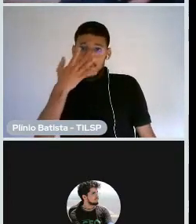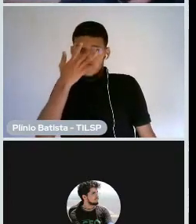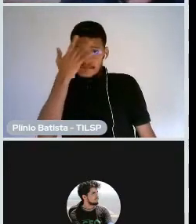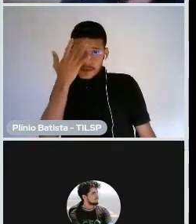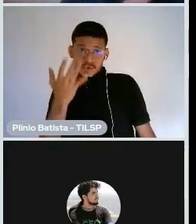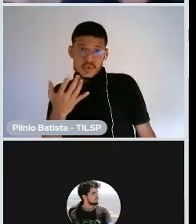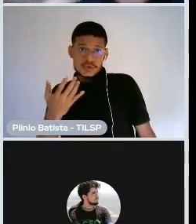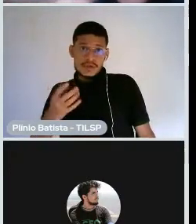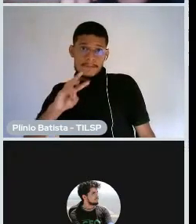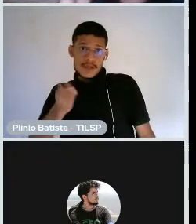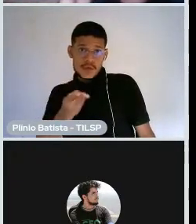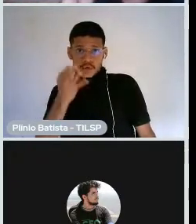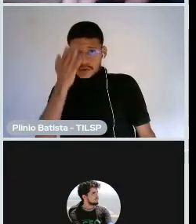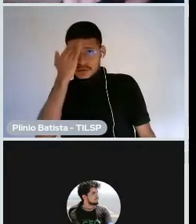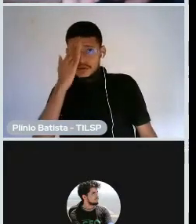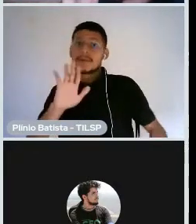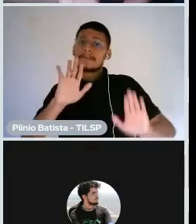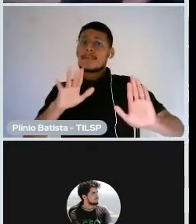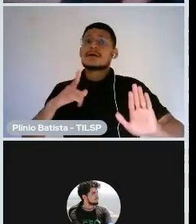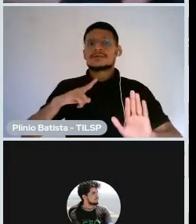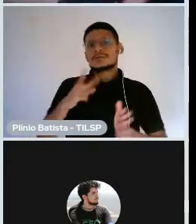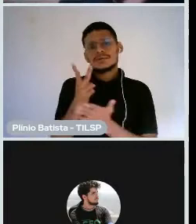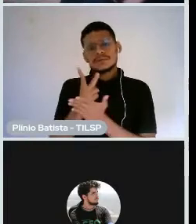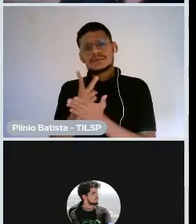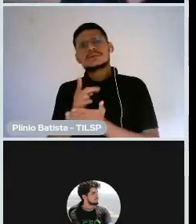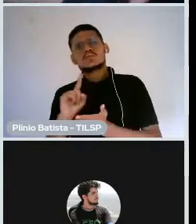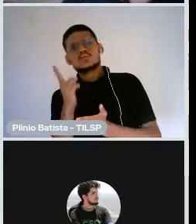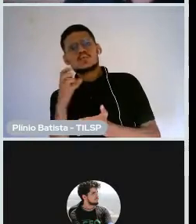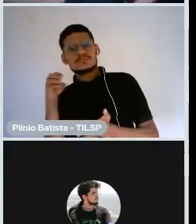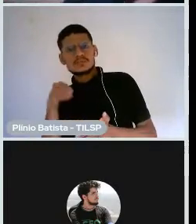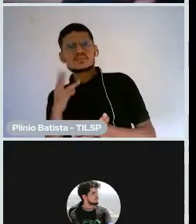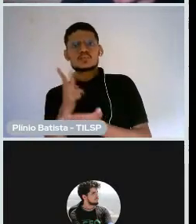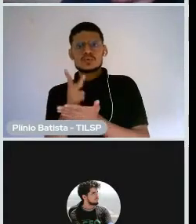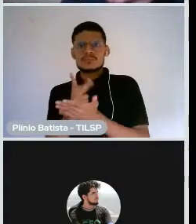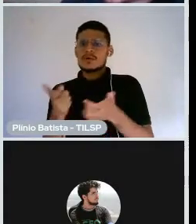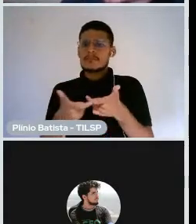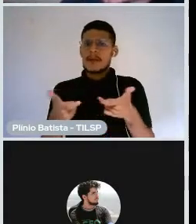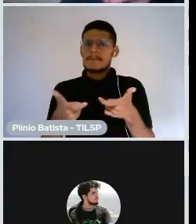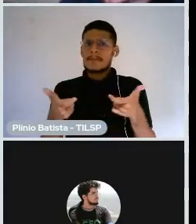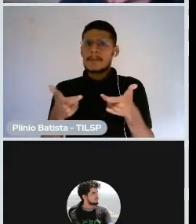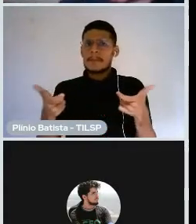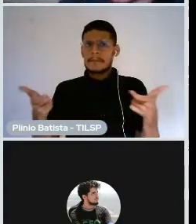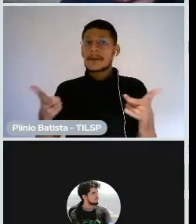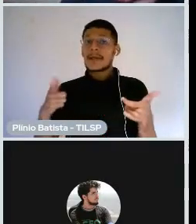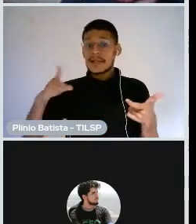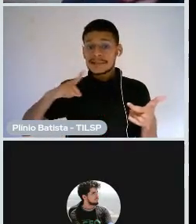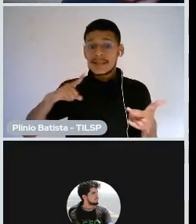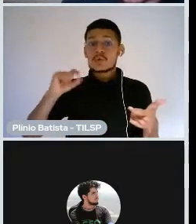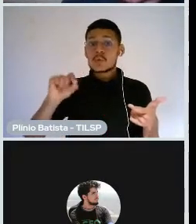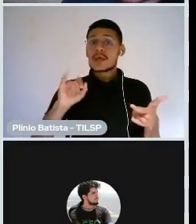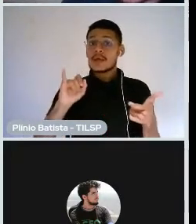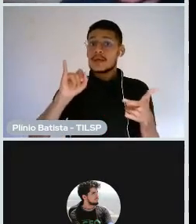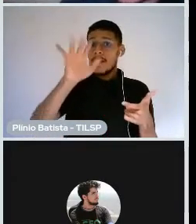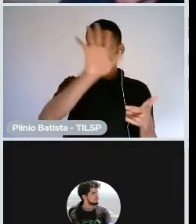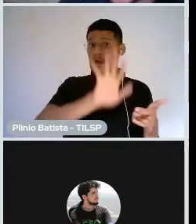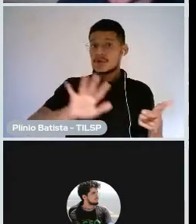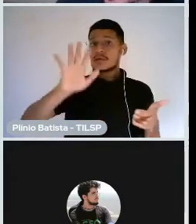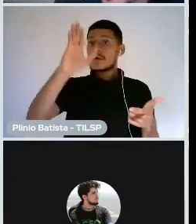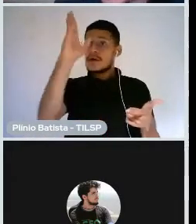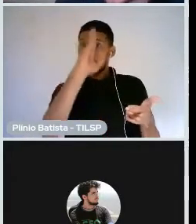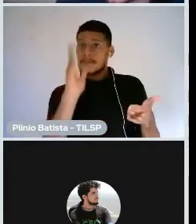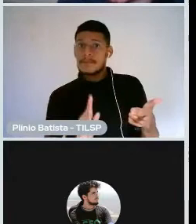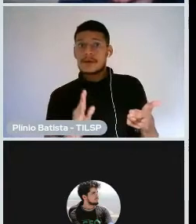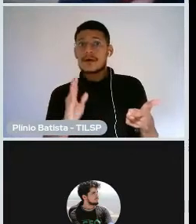o número vai aumentando, né? Da população na maioria das vezes. E aí a gente tem aqui o mapa da densidade do Brasil. Tá? Nas áreas que são